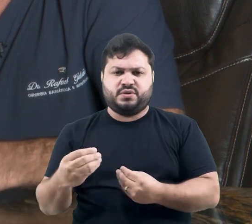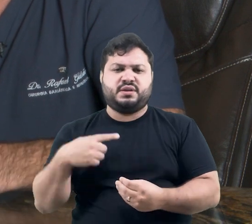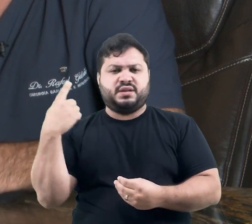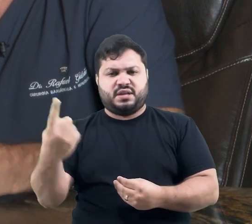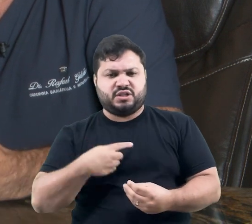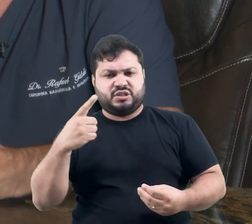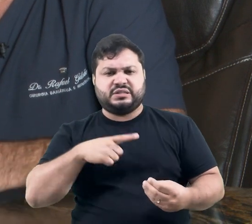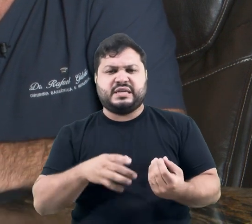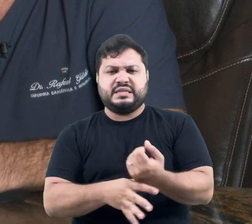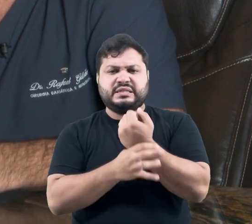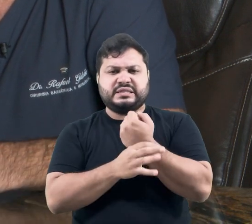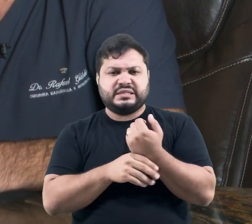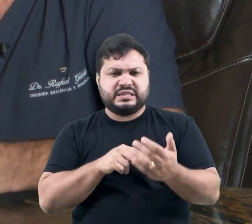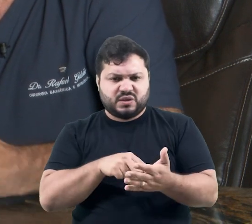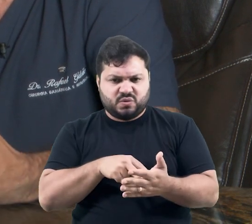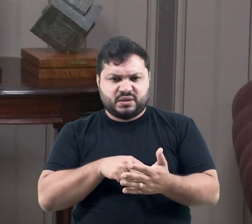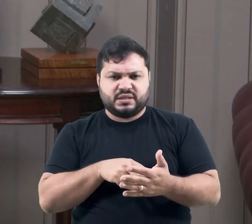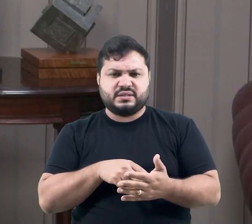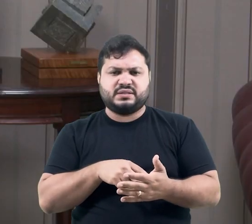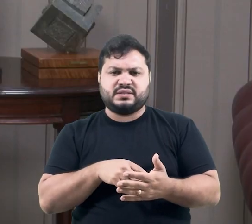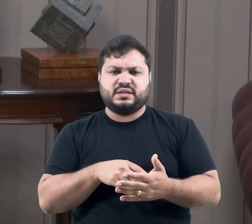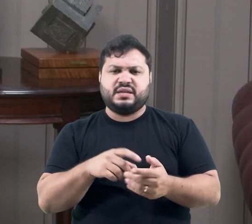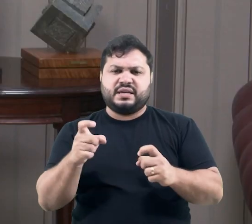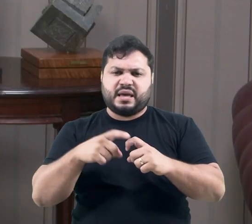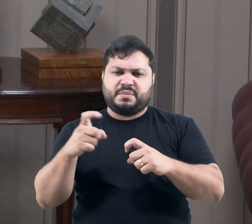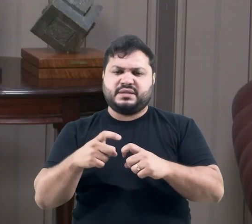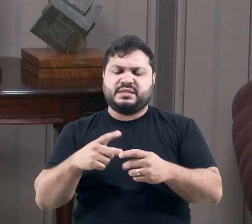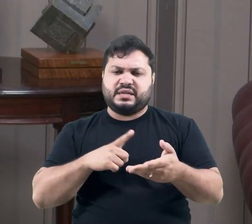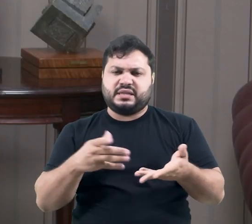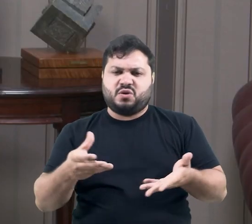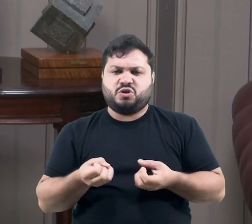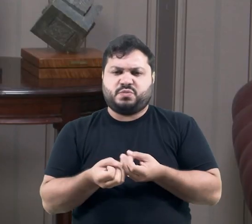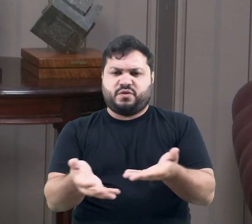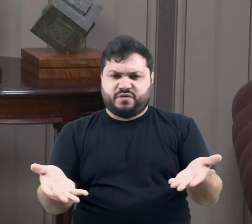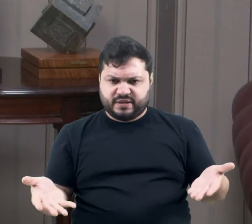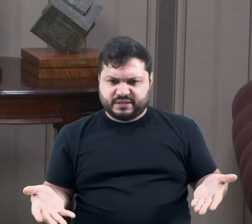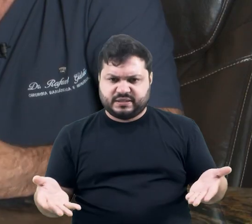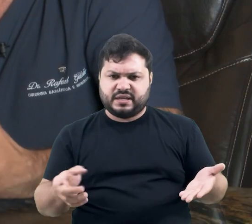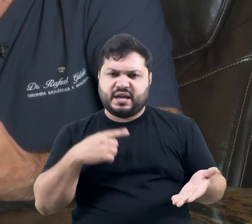E como a gente tem muita segurança no que a medicina tem hoje em dia para oferecer,